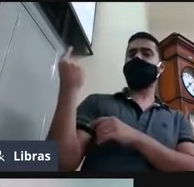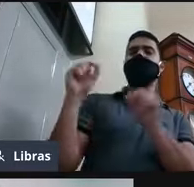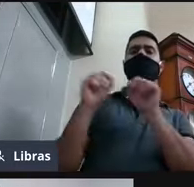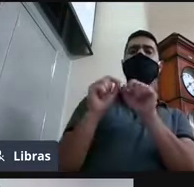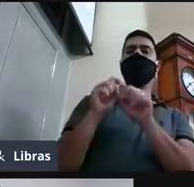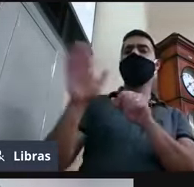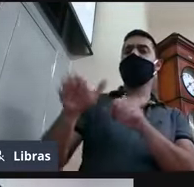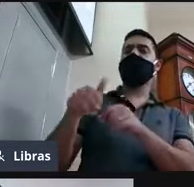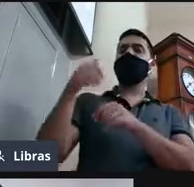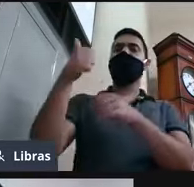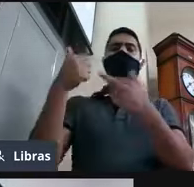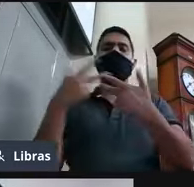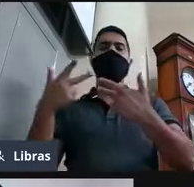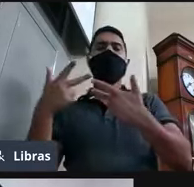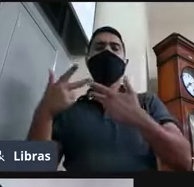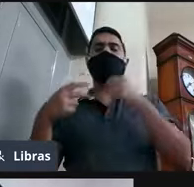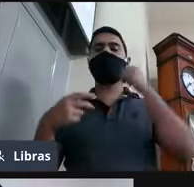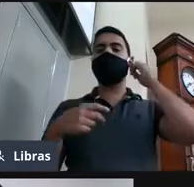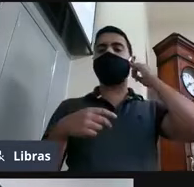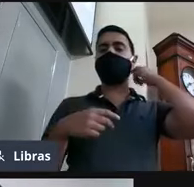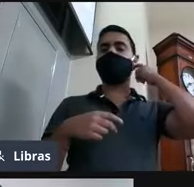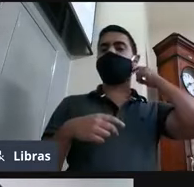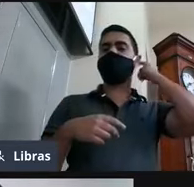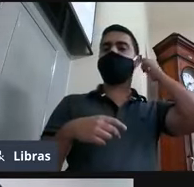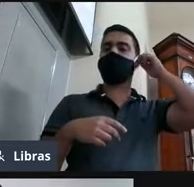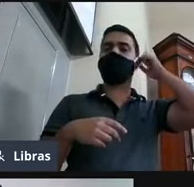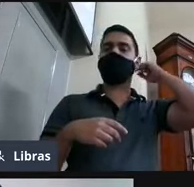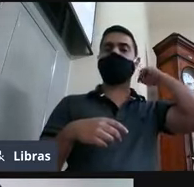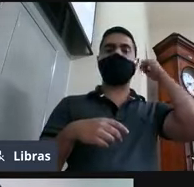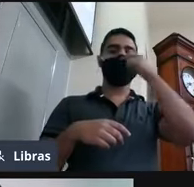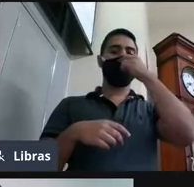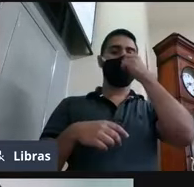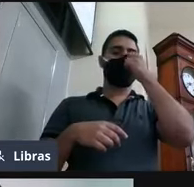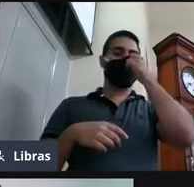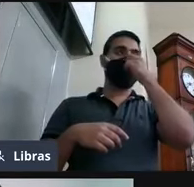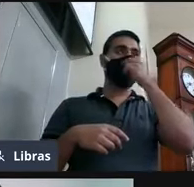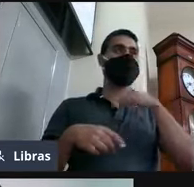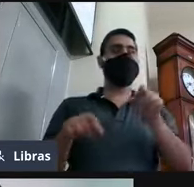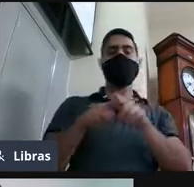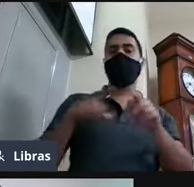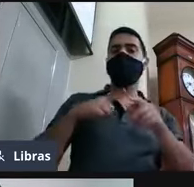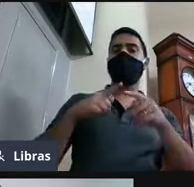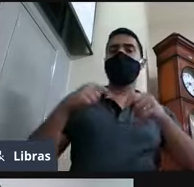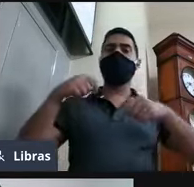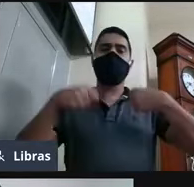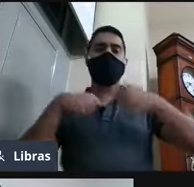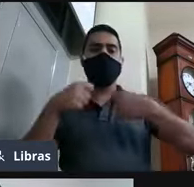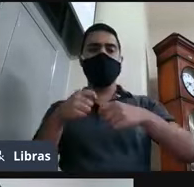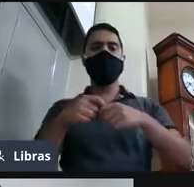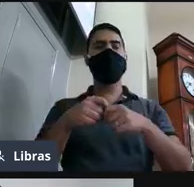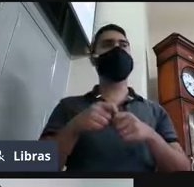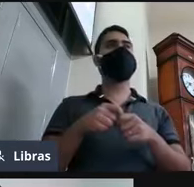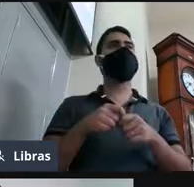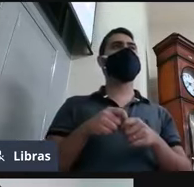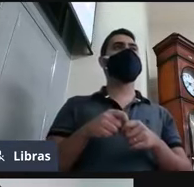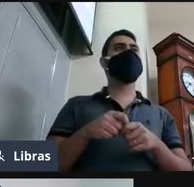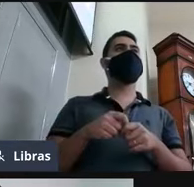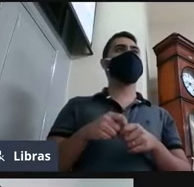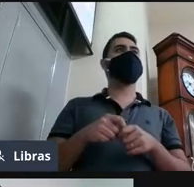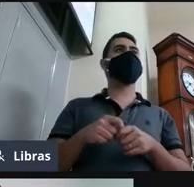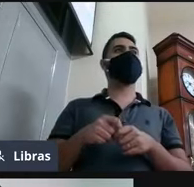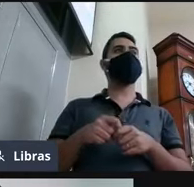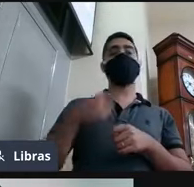produz melhores práticas, com as sessões itinerantes, com a economia que essa Câmara tem gerado através do